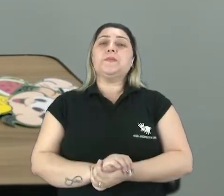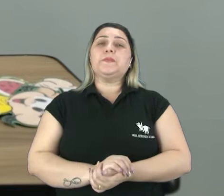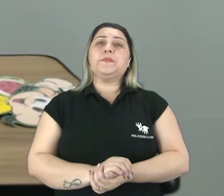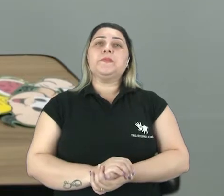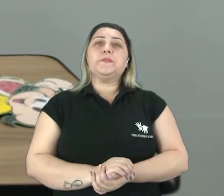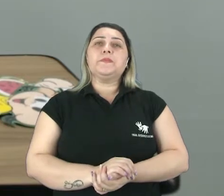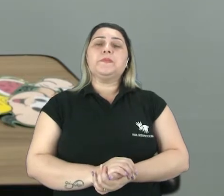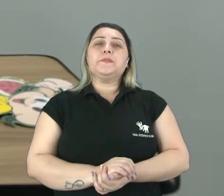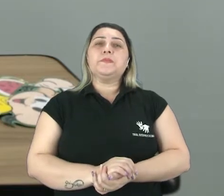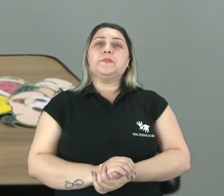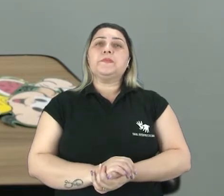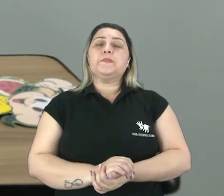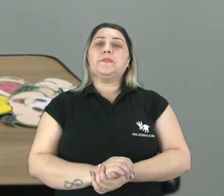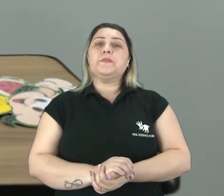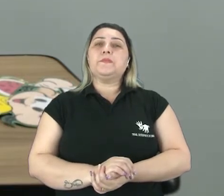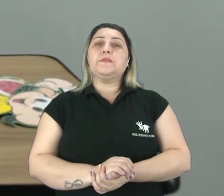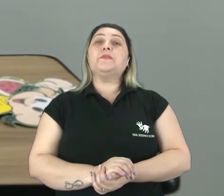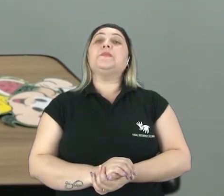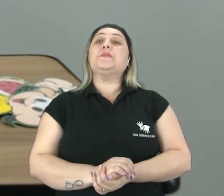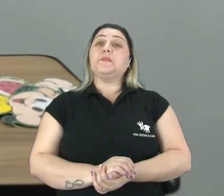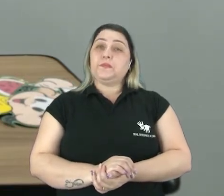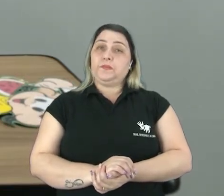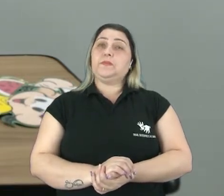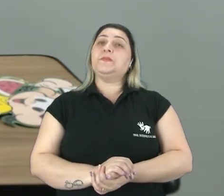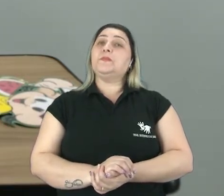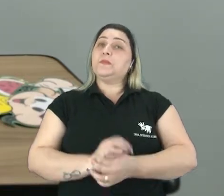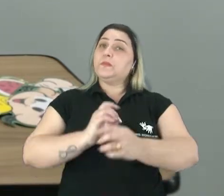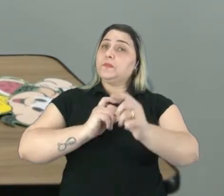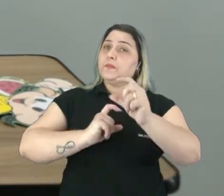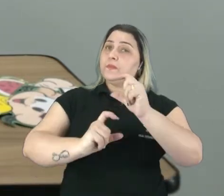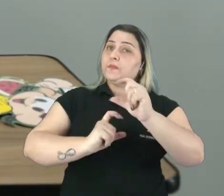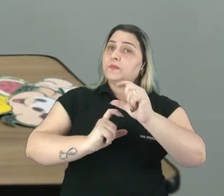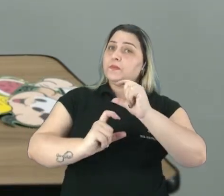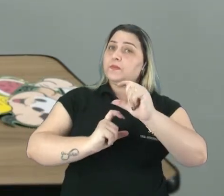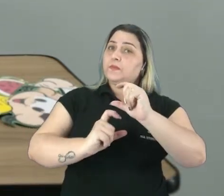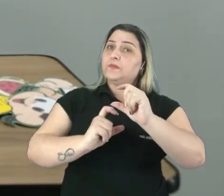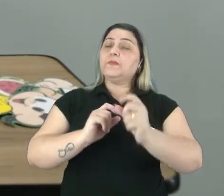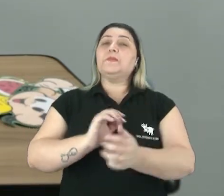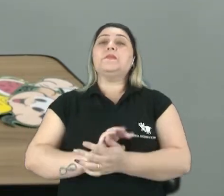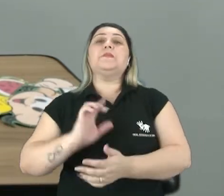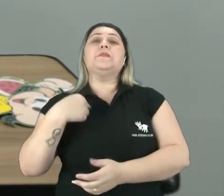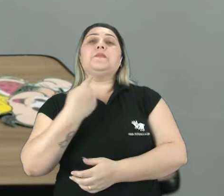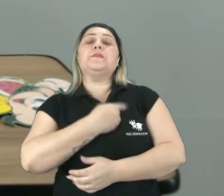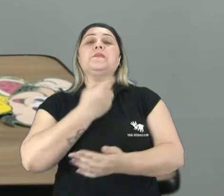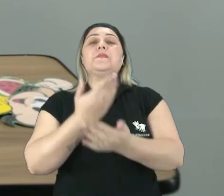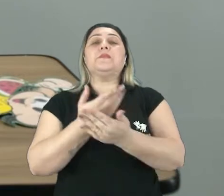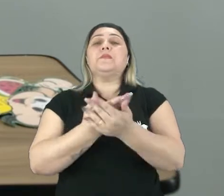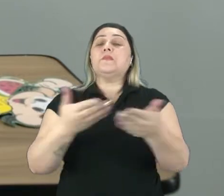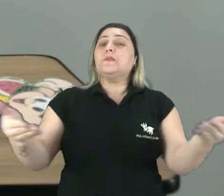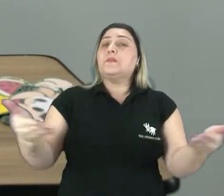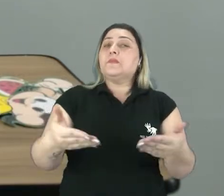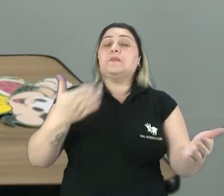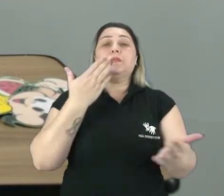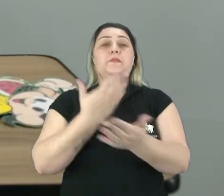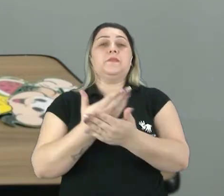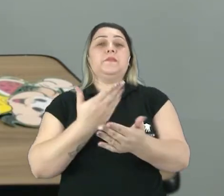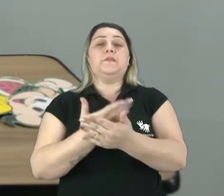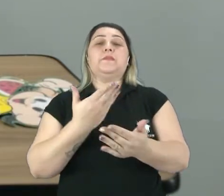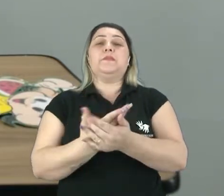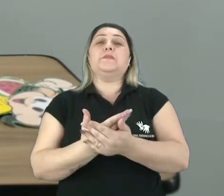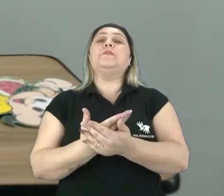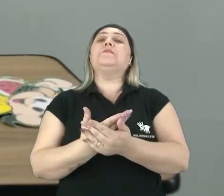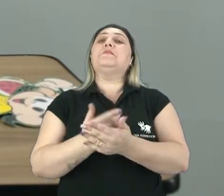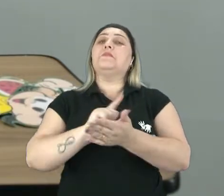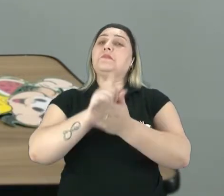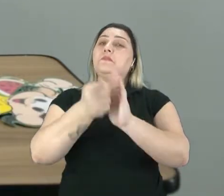histórias? Nos gibis, isso mesmo! Na nossa aula de hoje, nós vamos estudar